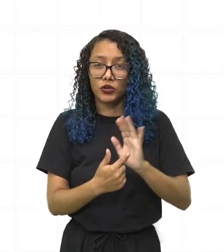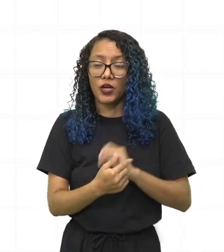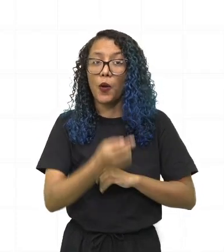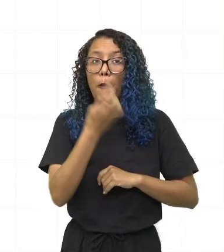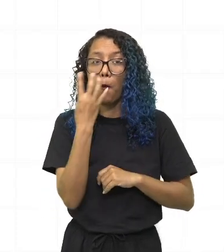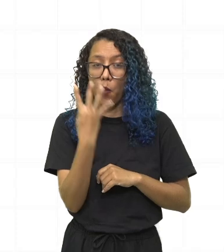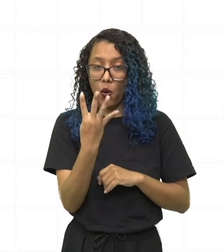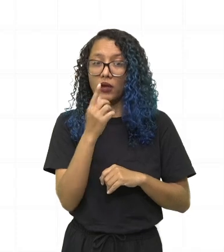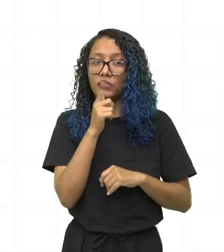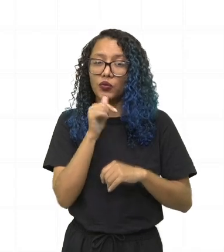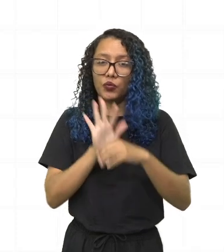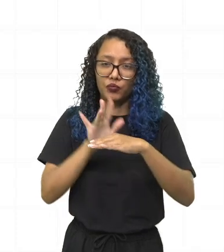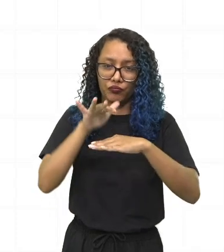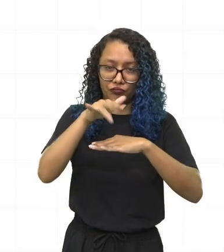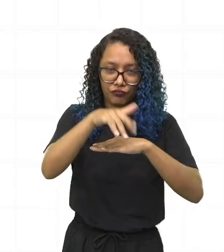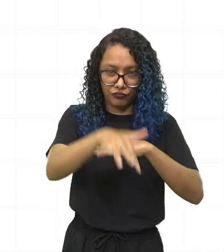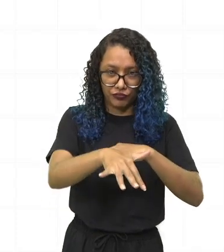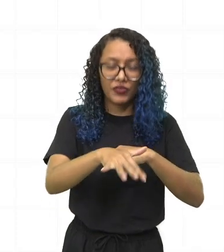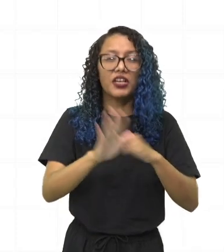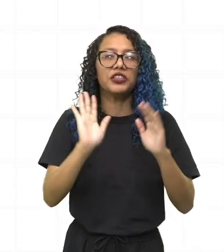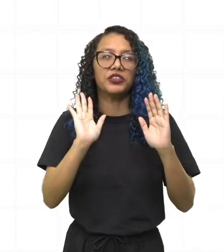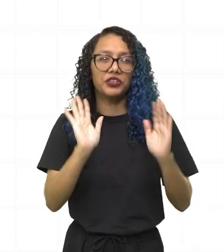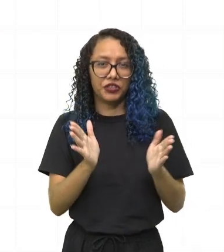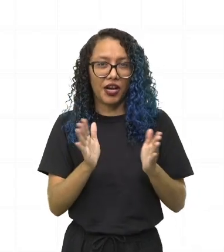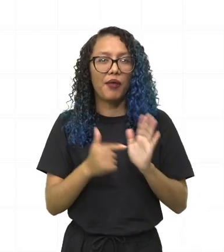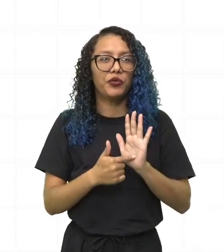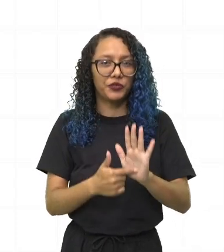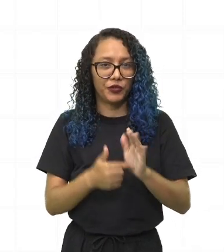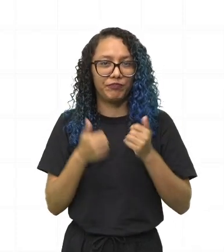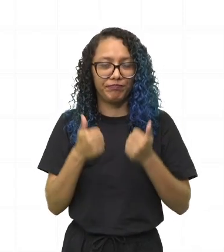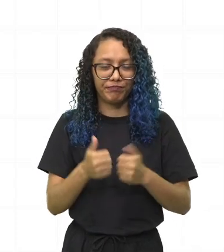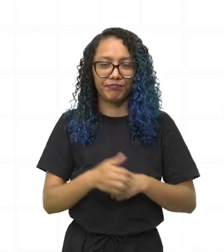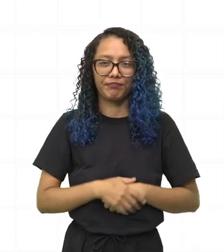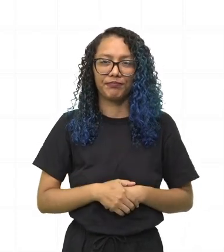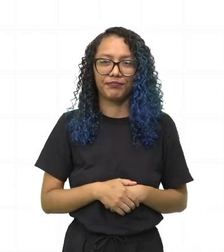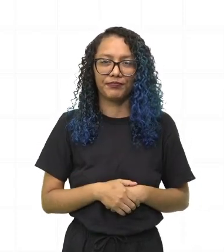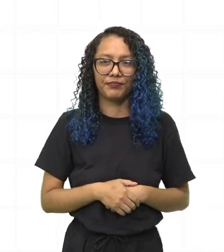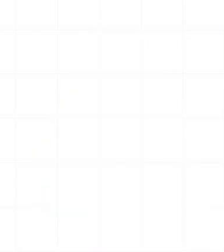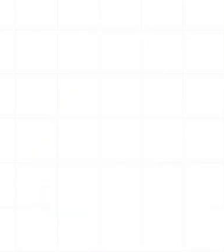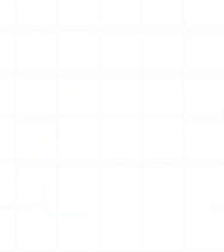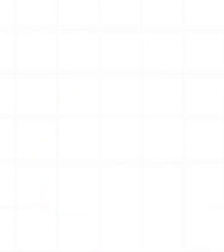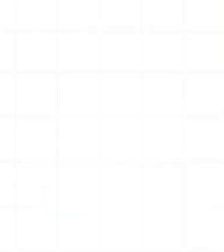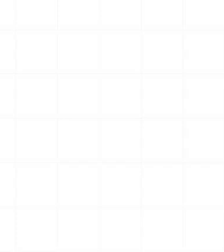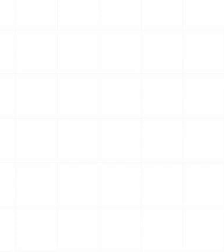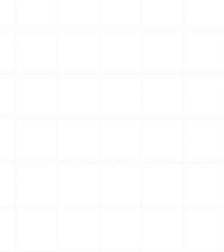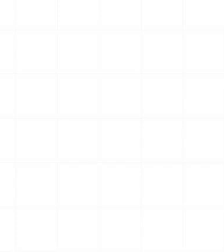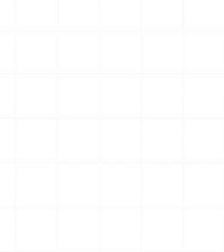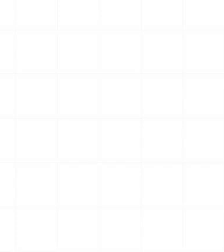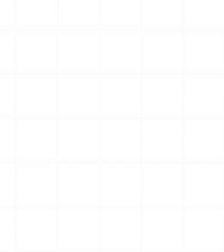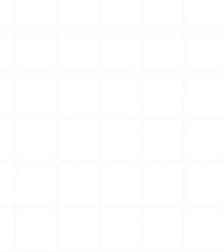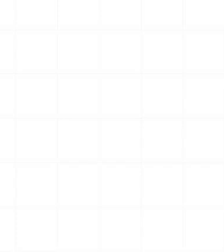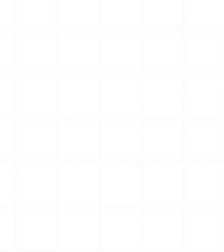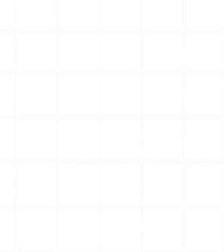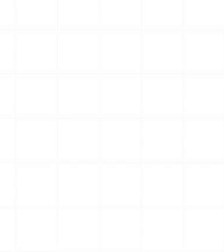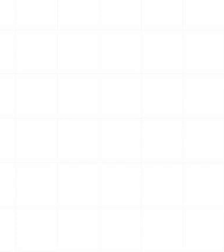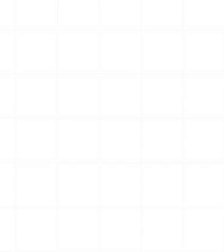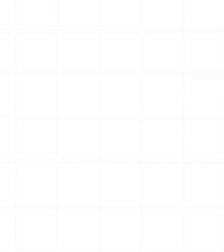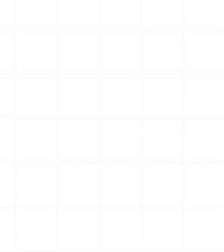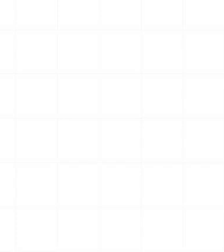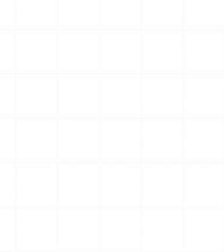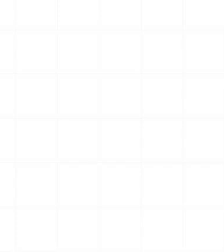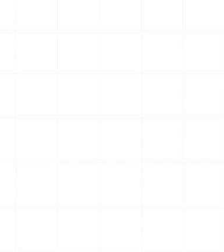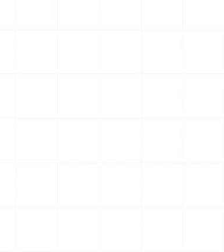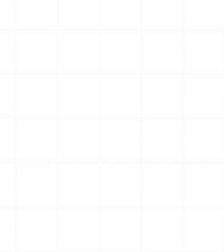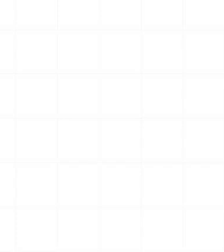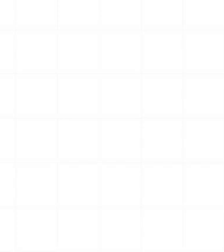dessas usinas que nós mencionamos aí. Outro tipo de energia que nós temos também é